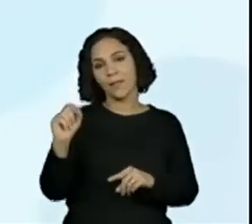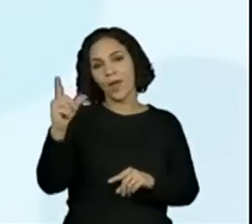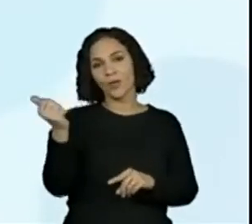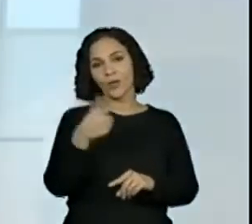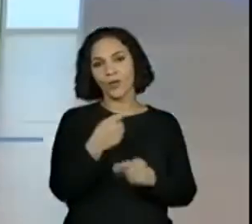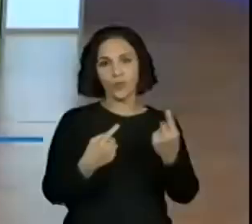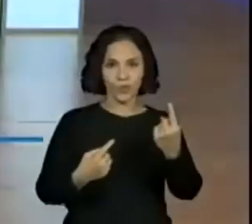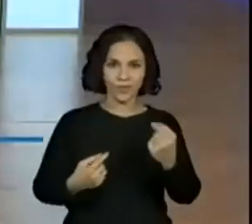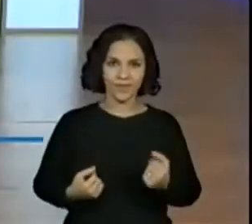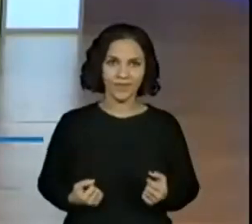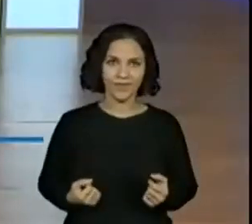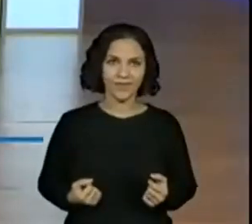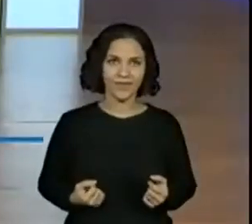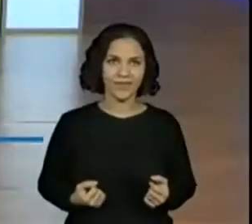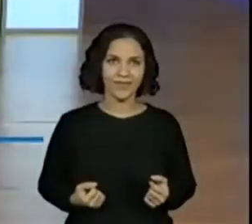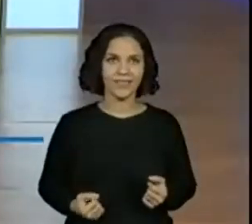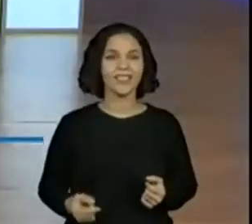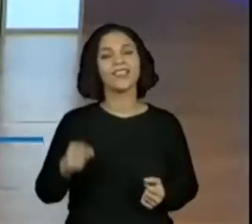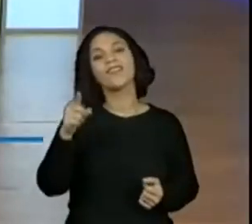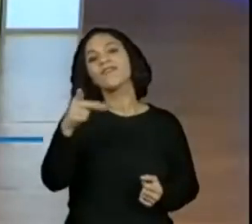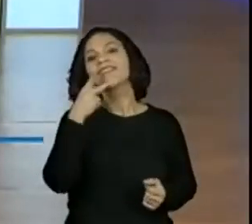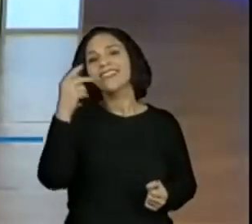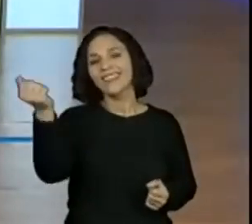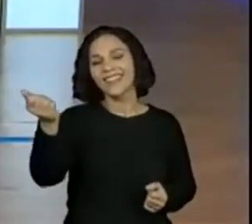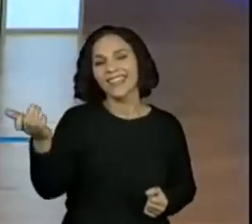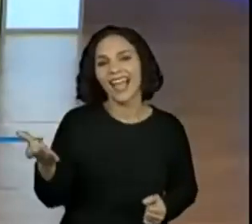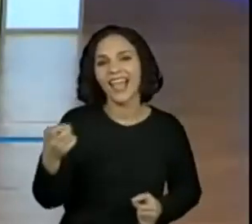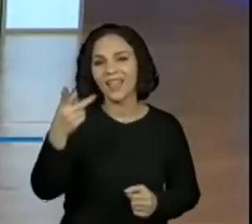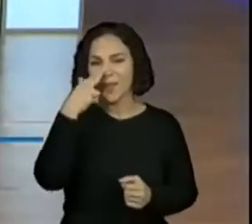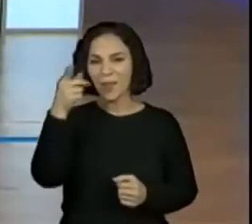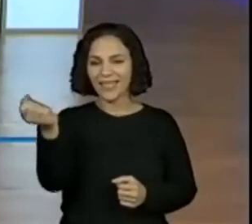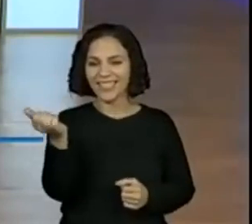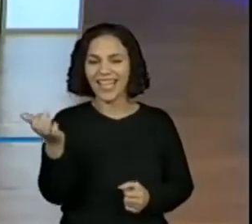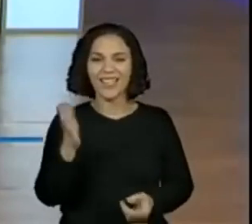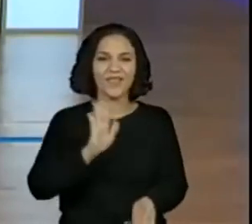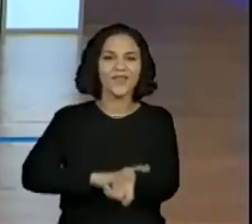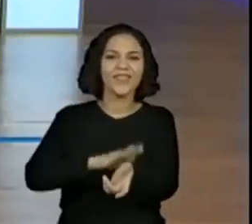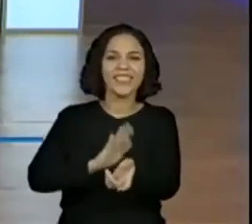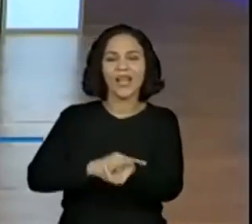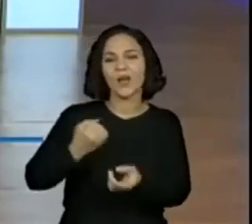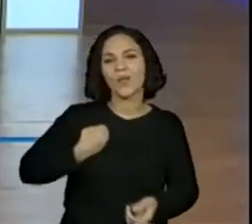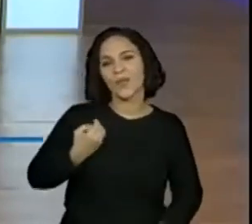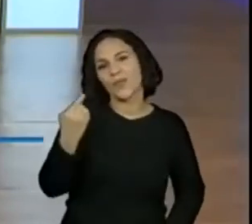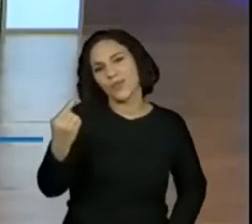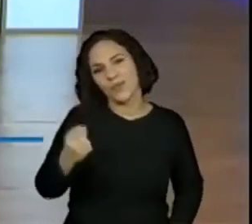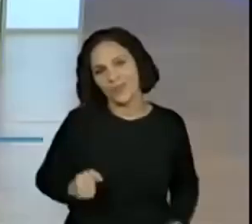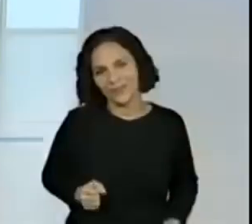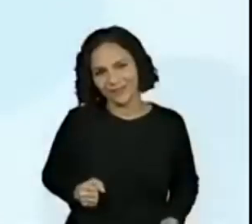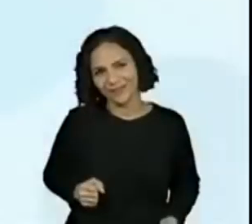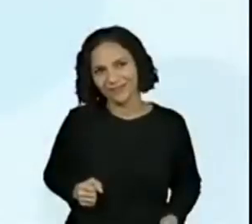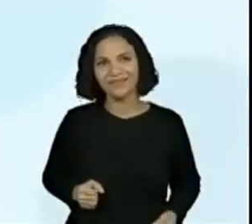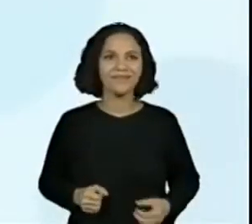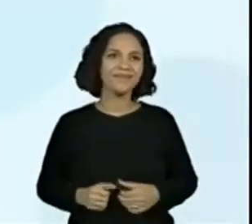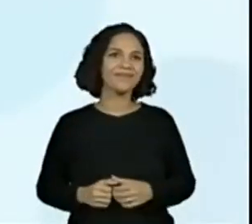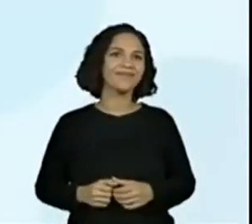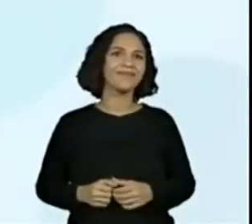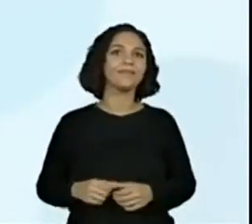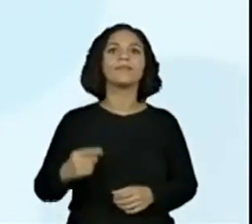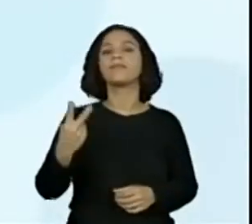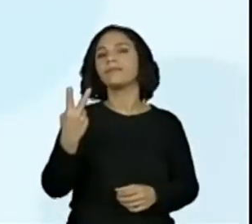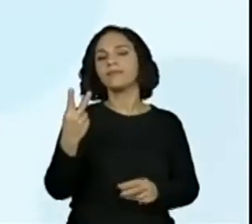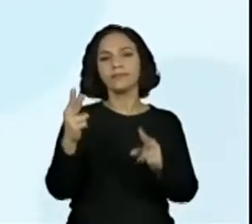Cristina falou que o dado tá viciado no número um Murilo olhar o Murilo torcendo para mim a professora Lilian É isso aí dá uma